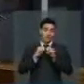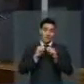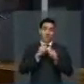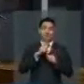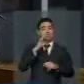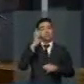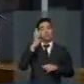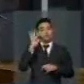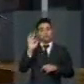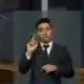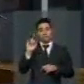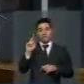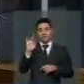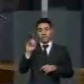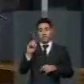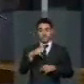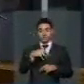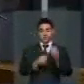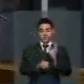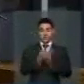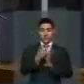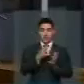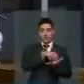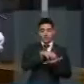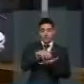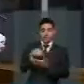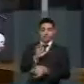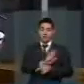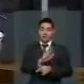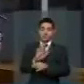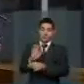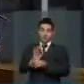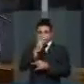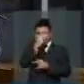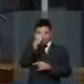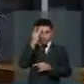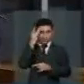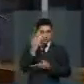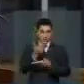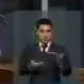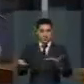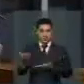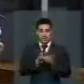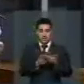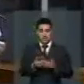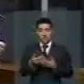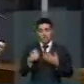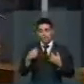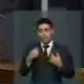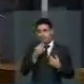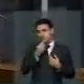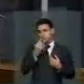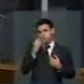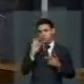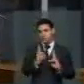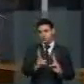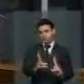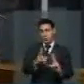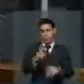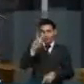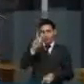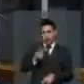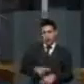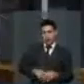uma grande rede de caridade e de ajuda ao próximo. Eu poderia continuar lendo o meu